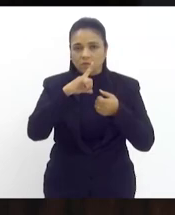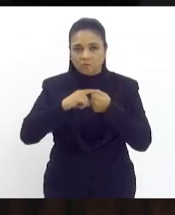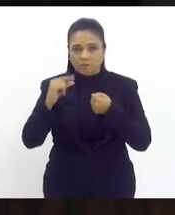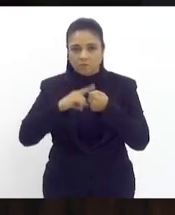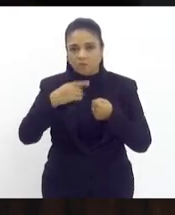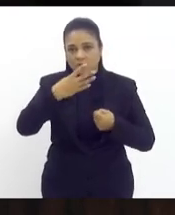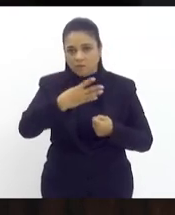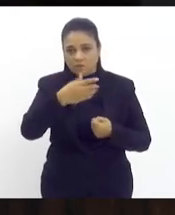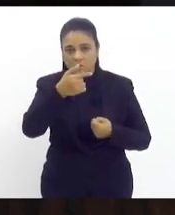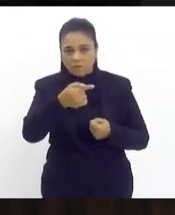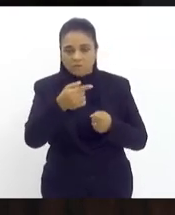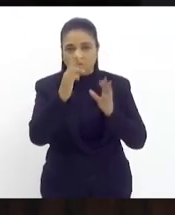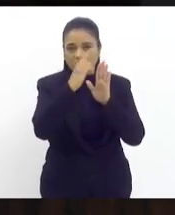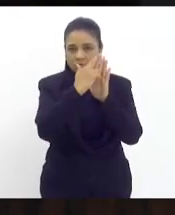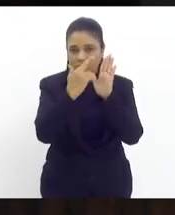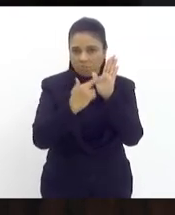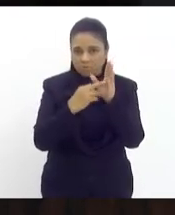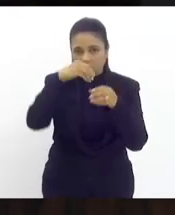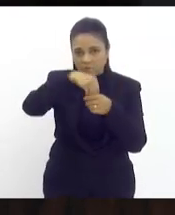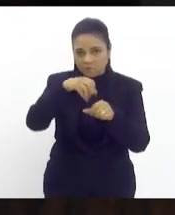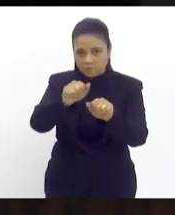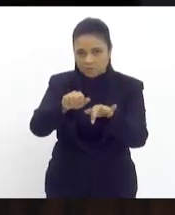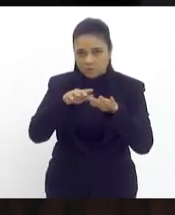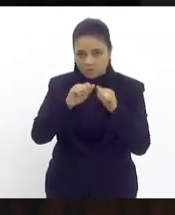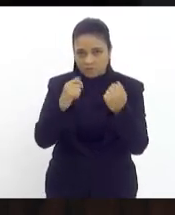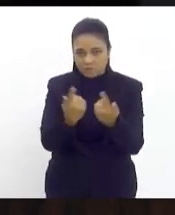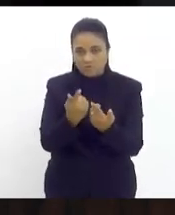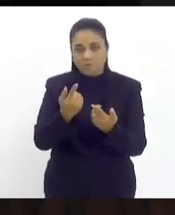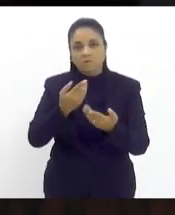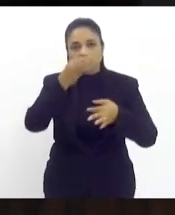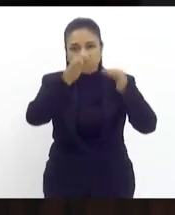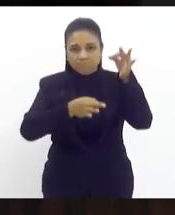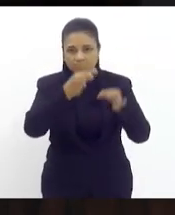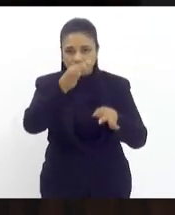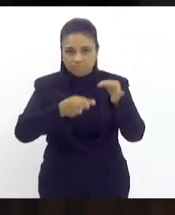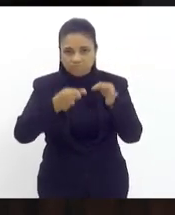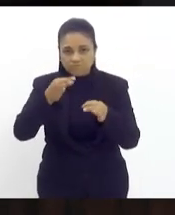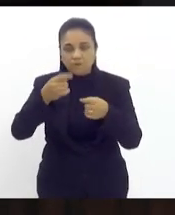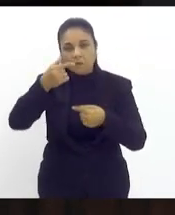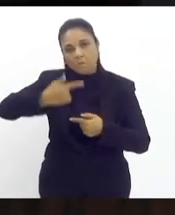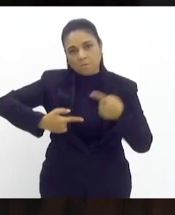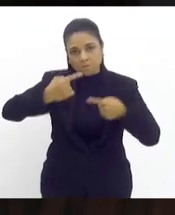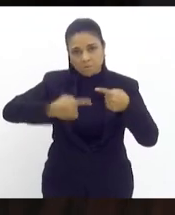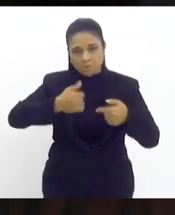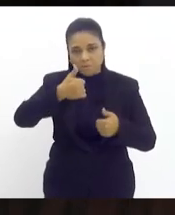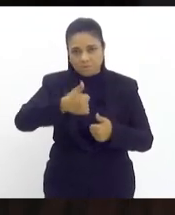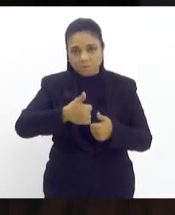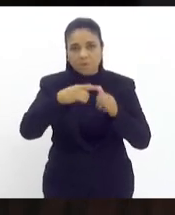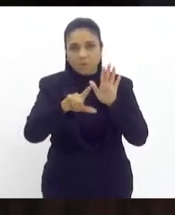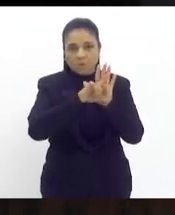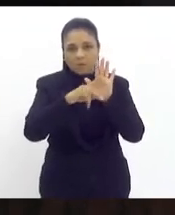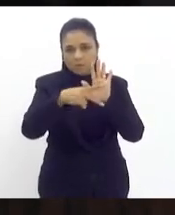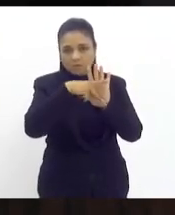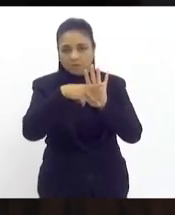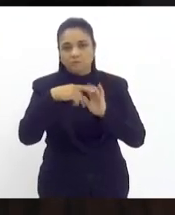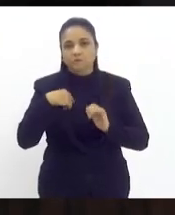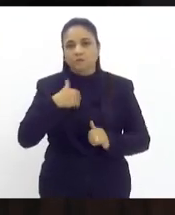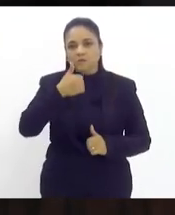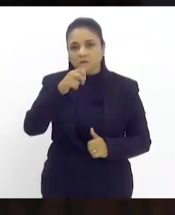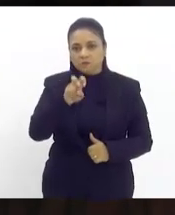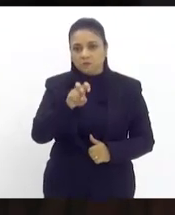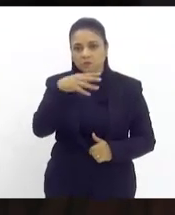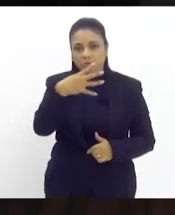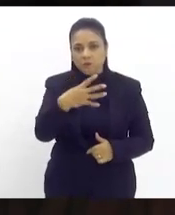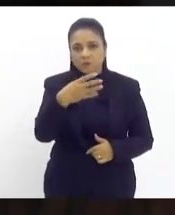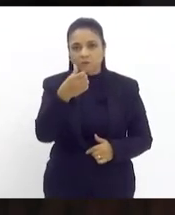artigo 47 do Regimento Interno entre tramitação ordinária em primeira discussão projeto de lei 546 de